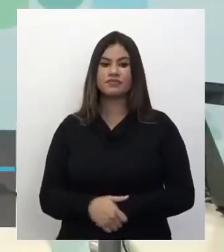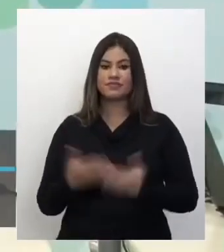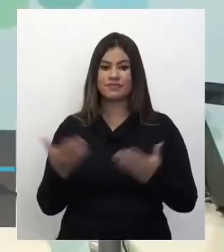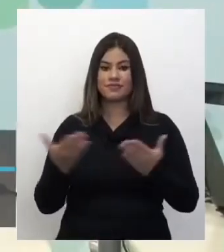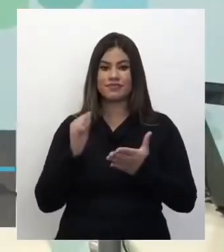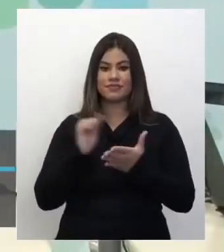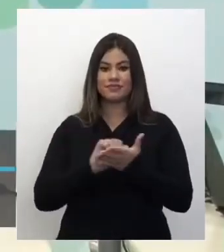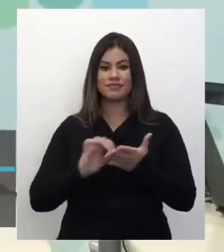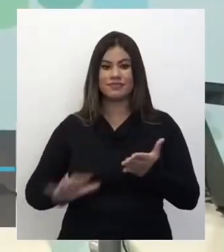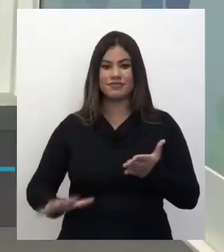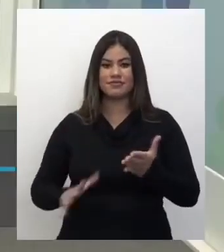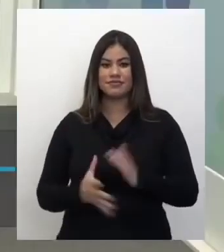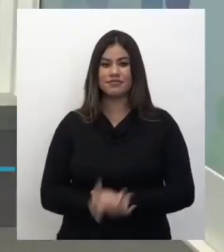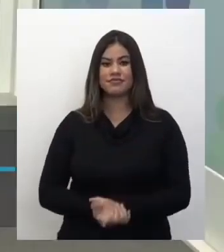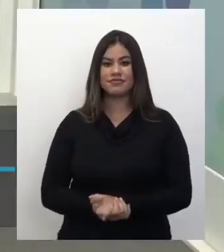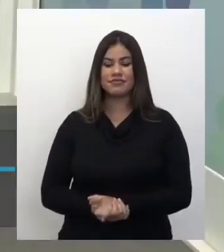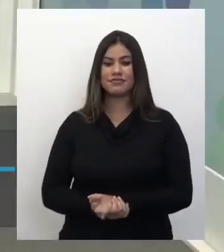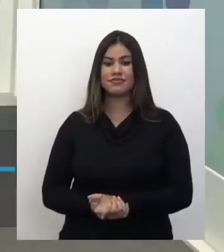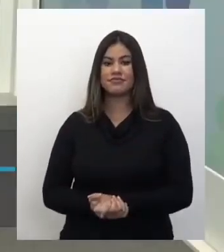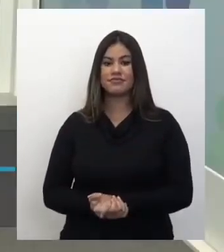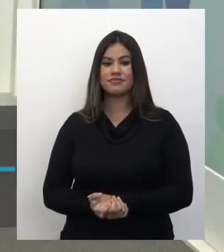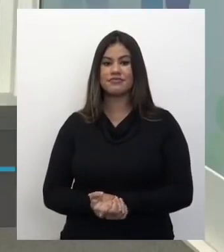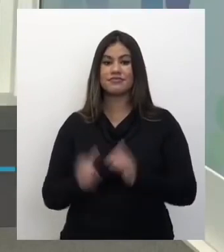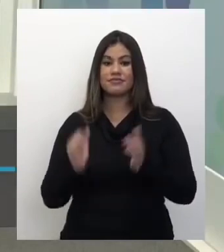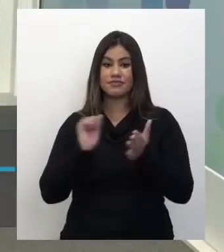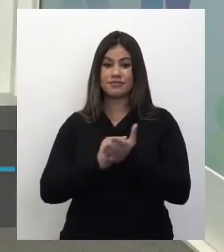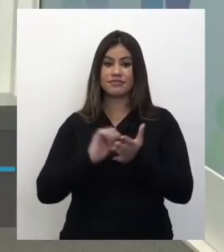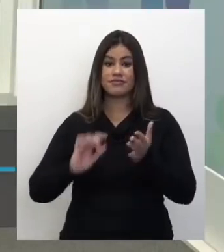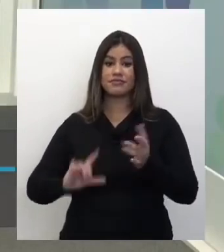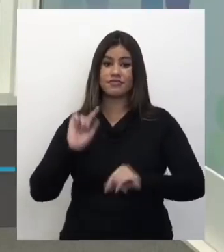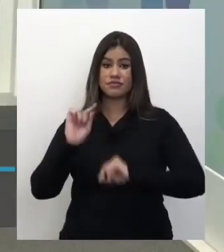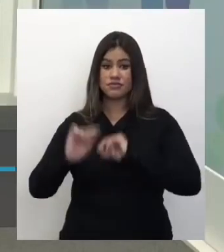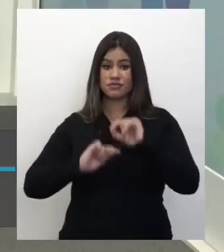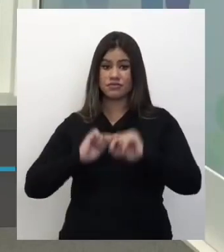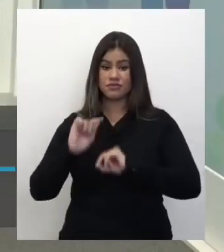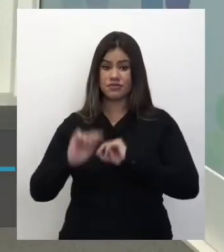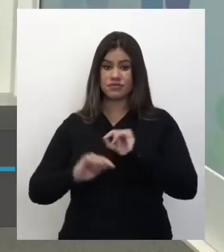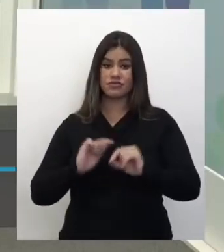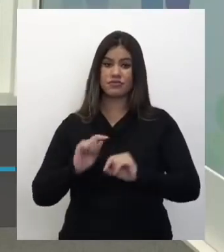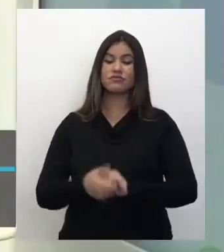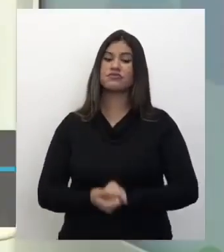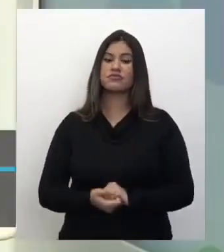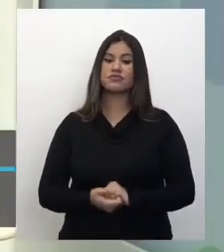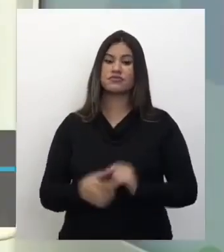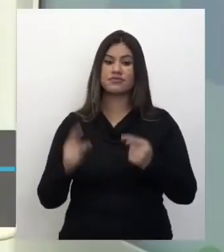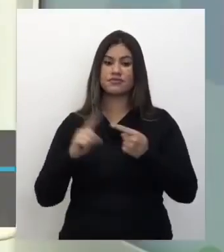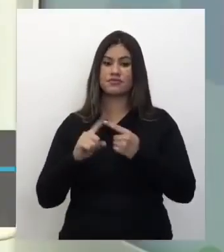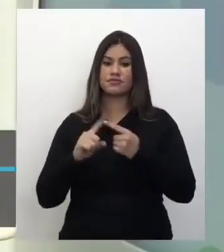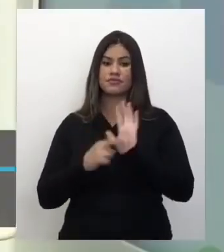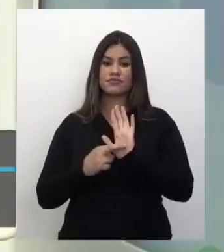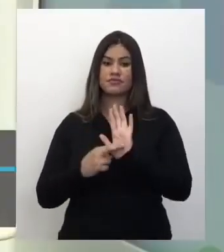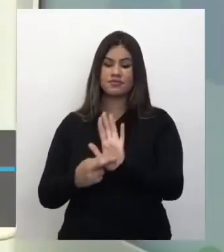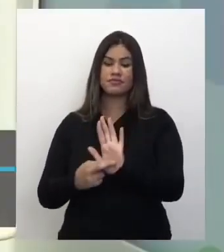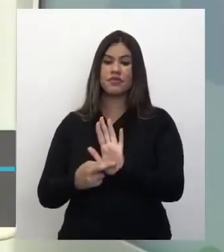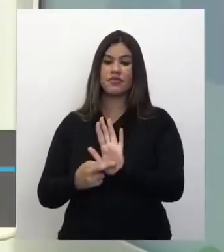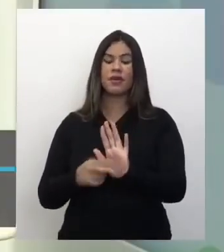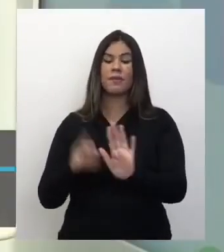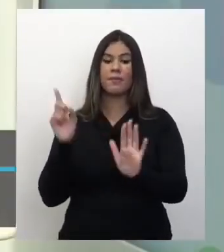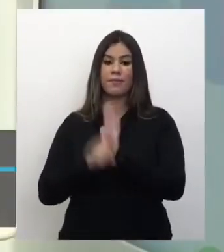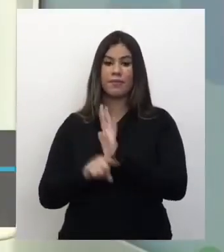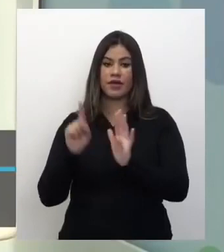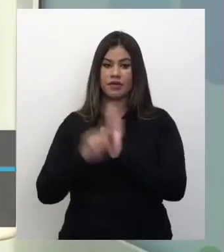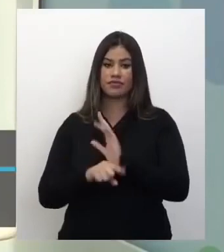atividade. Isso mesmo. Então, a atividade, ela é baseada... Primeiro, a gente apresenta para vocês uma pergunta, depois vem